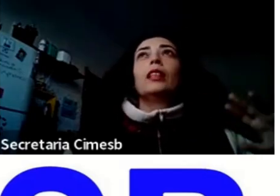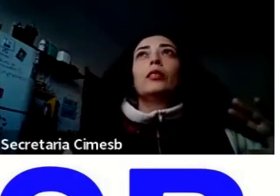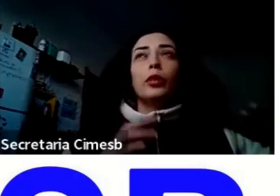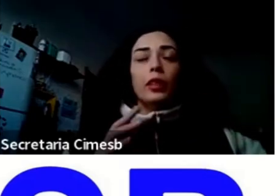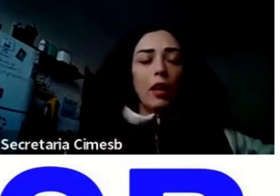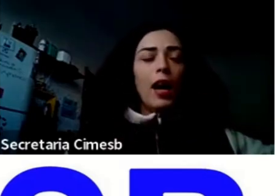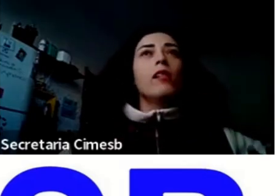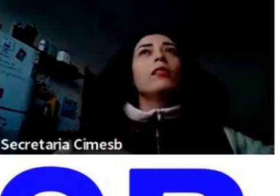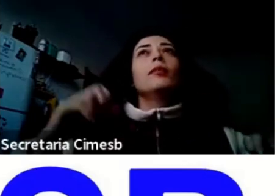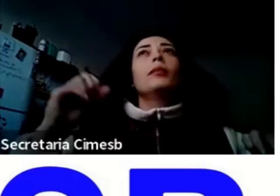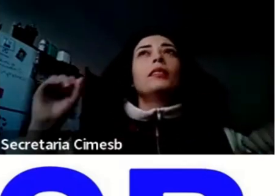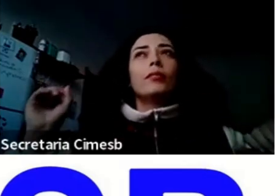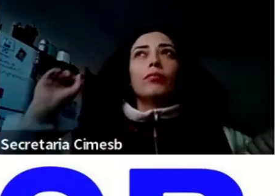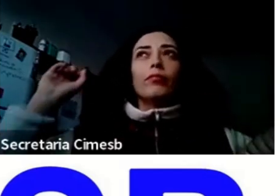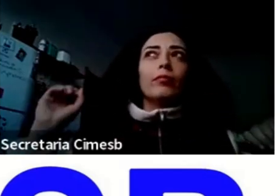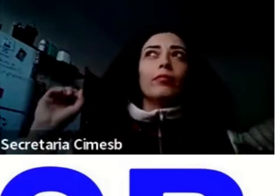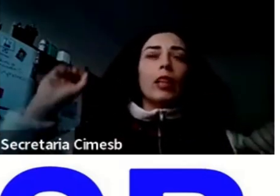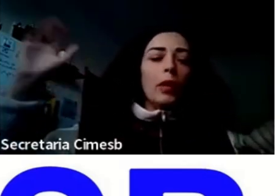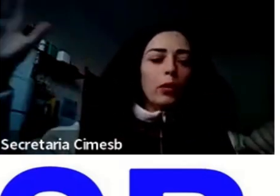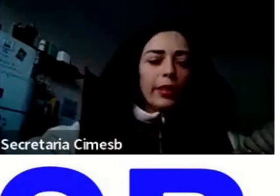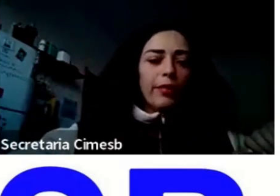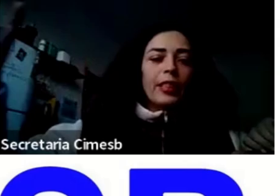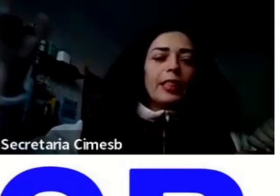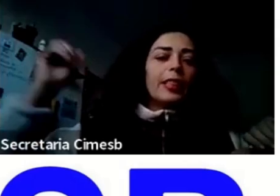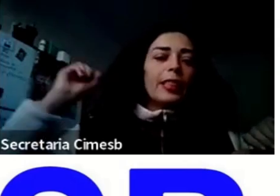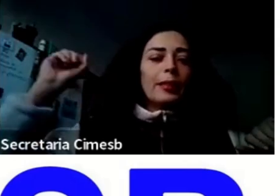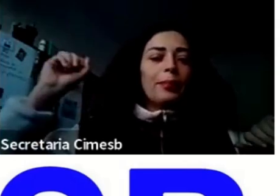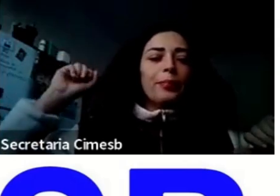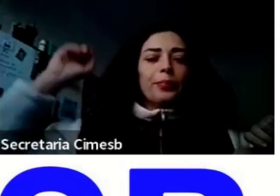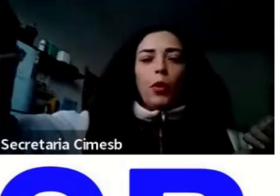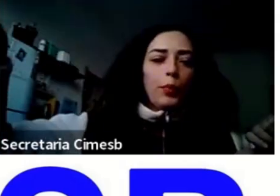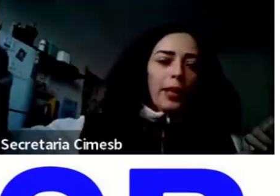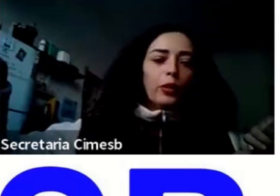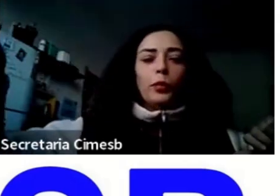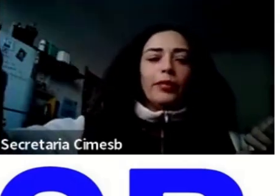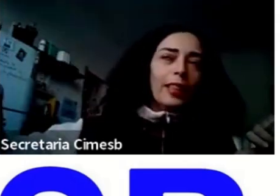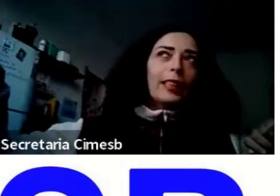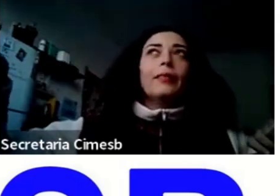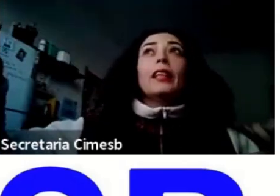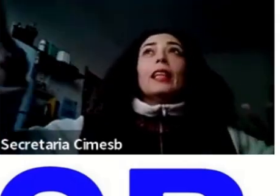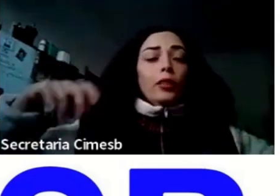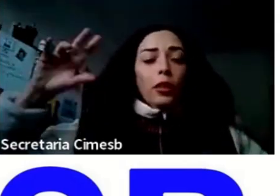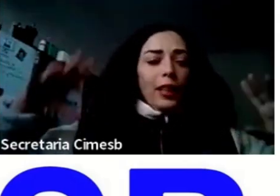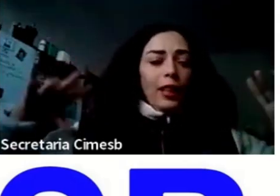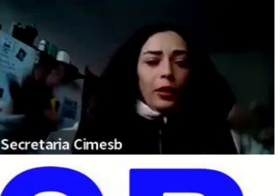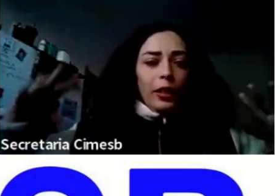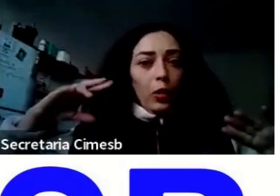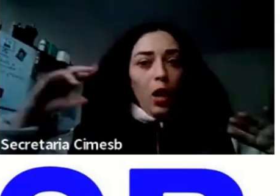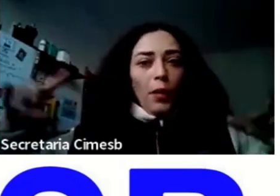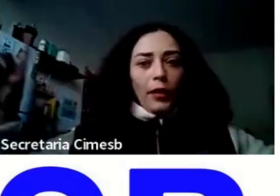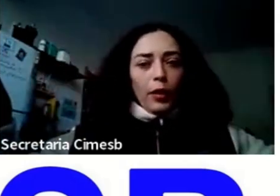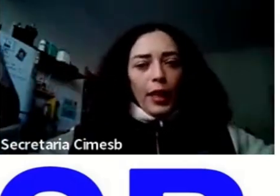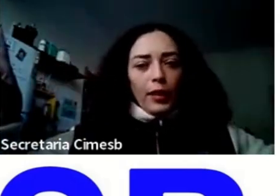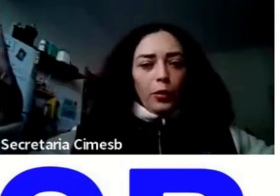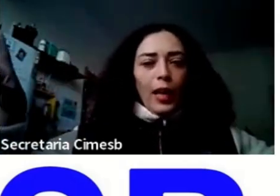ó, tô dando a aula, mas tem o barulho da avenida aqui, que eu moro perto de uma avenida, mas eu estou